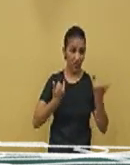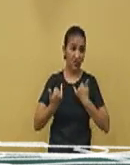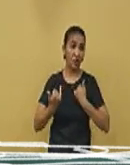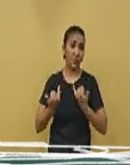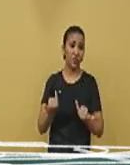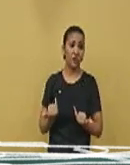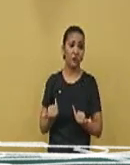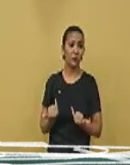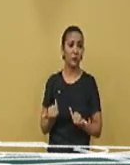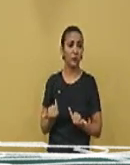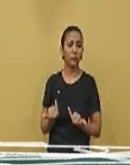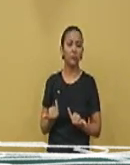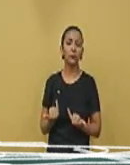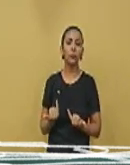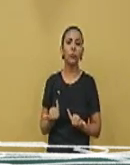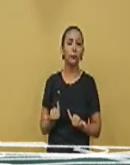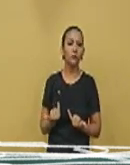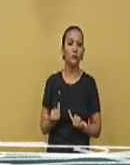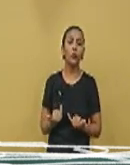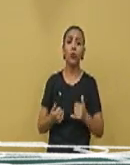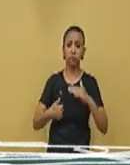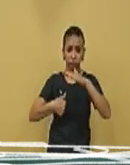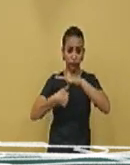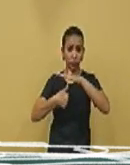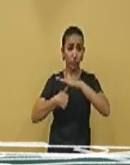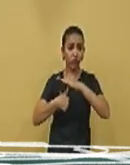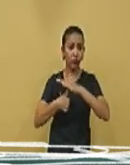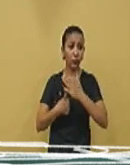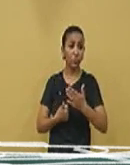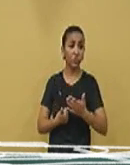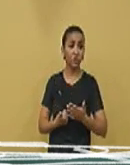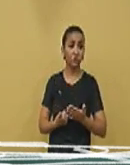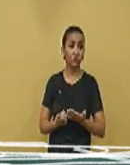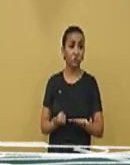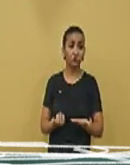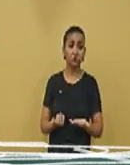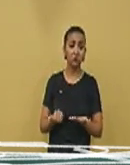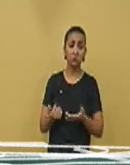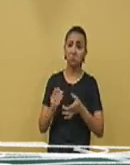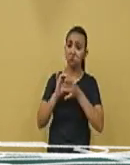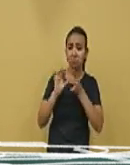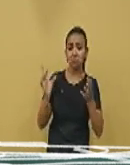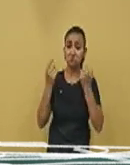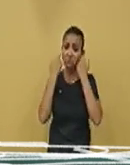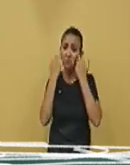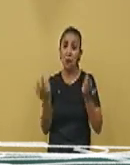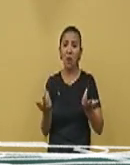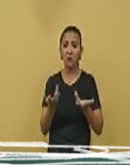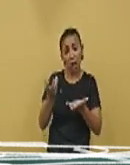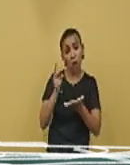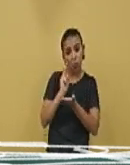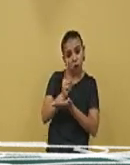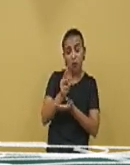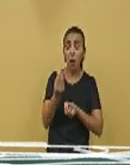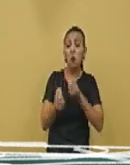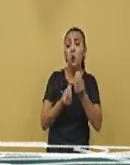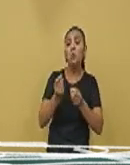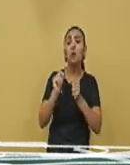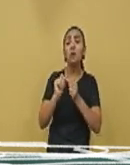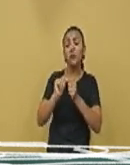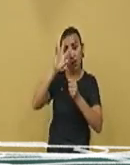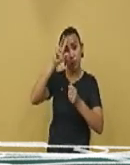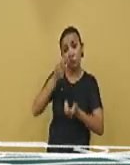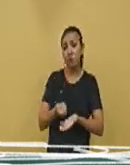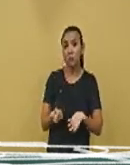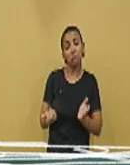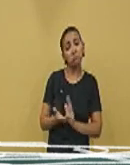eu for novamente reitora, eu vou passar outra vez e perguntar assim, vamos ver, vocês querem continuar? Como é que funciona? Vocês vão eleger